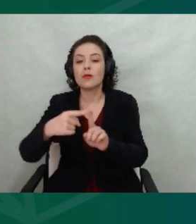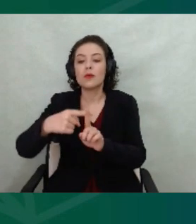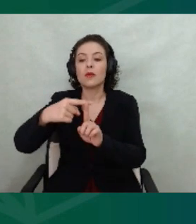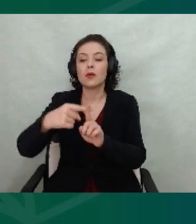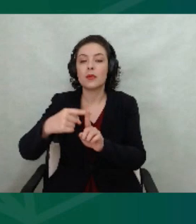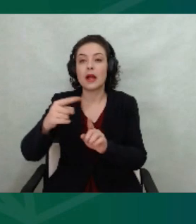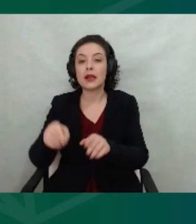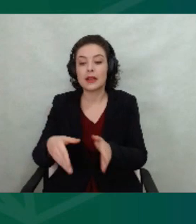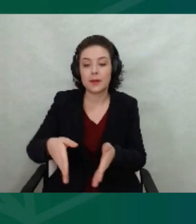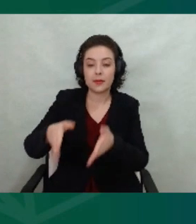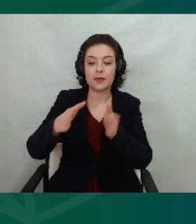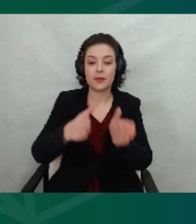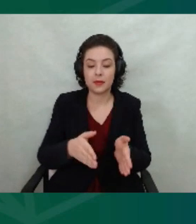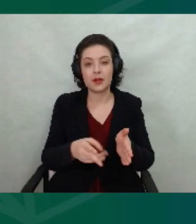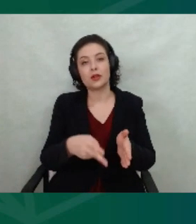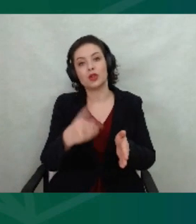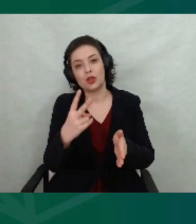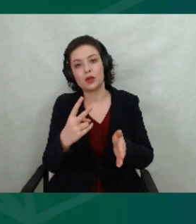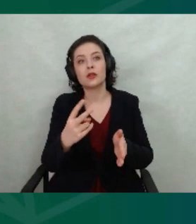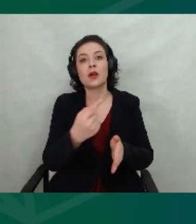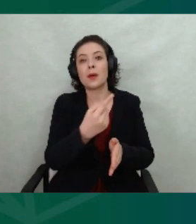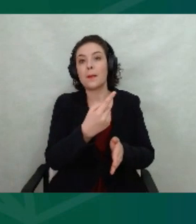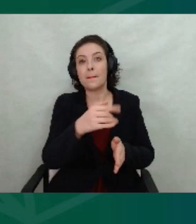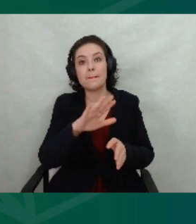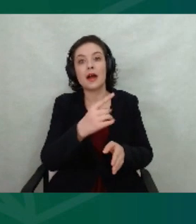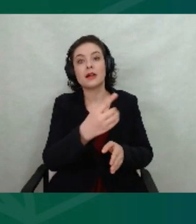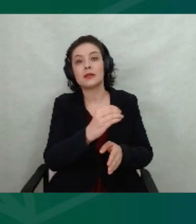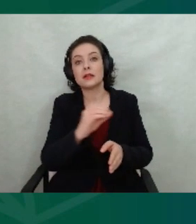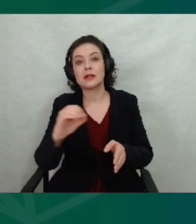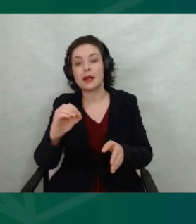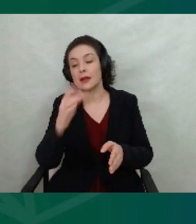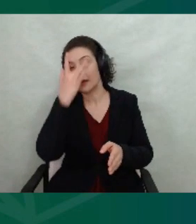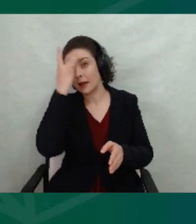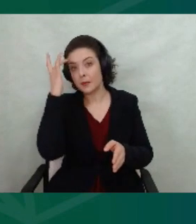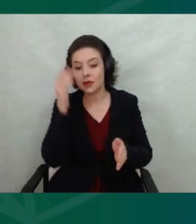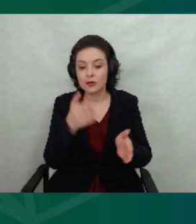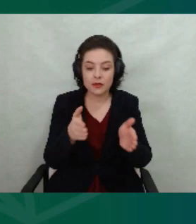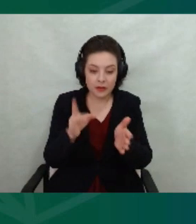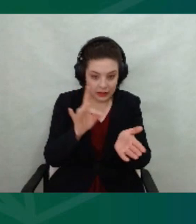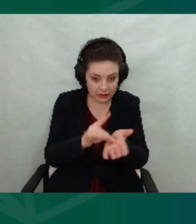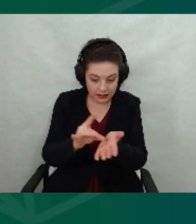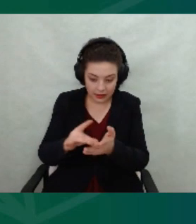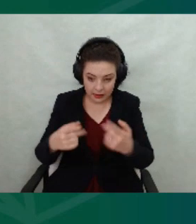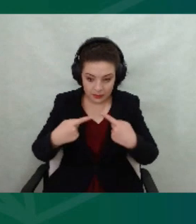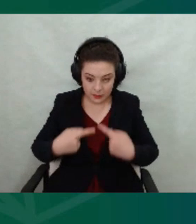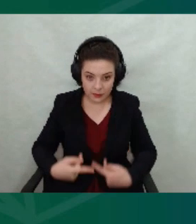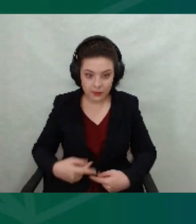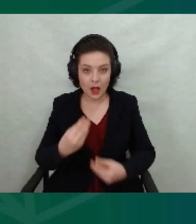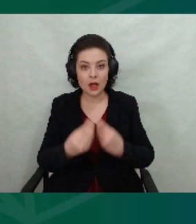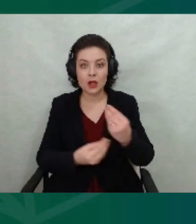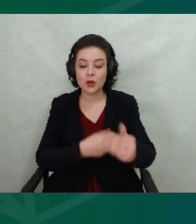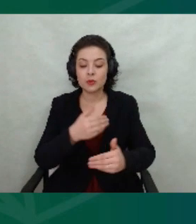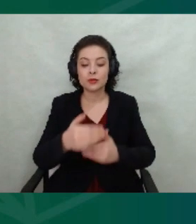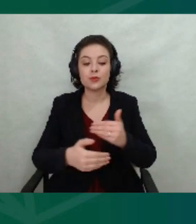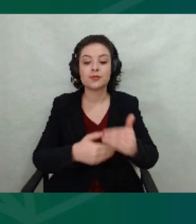de participantes para estudar a eficácia em humanos, como ela vai funcionar,